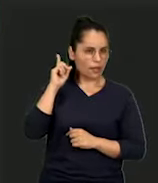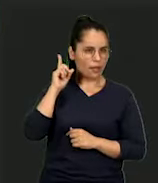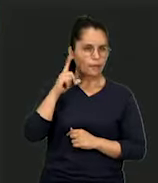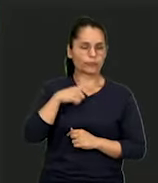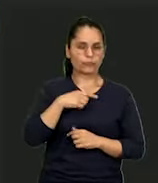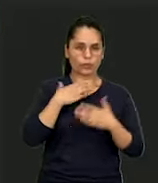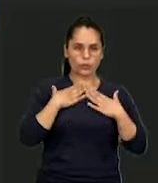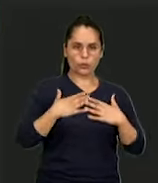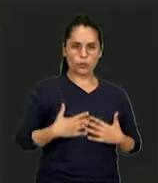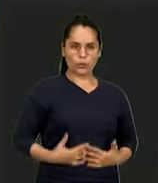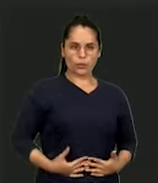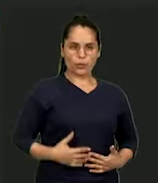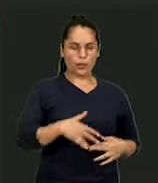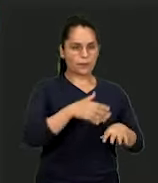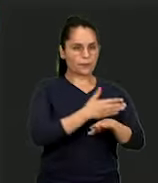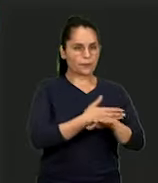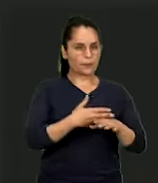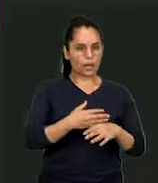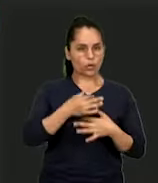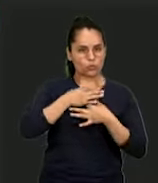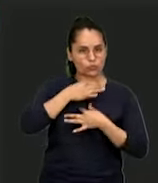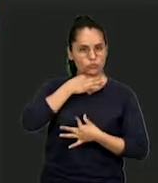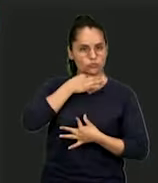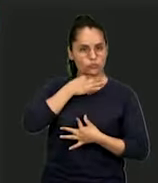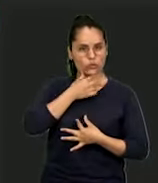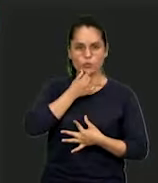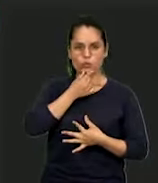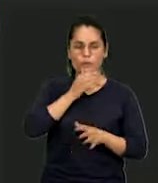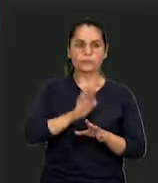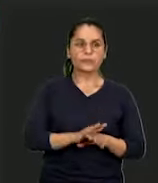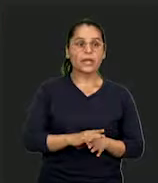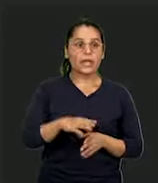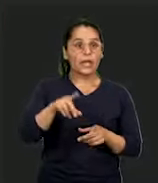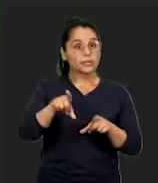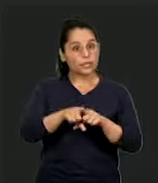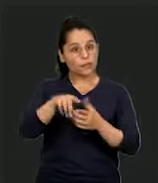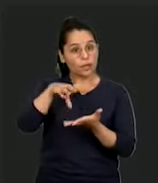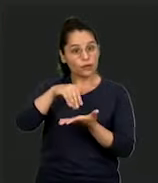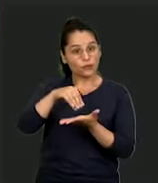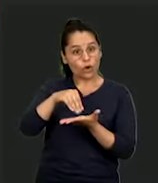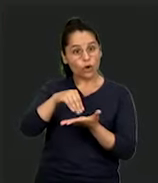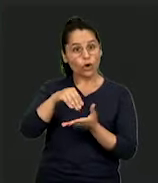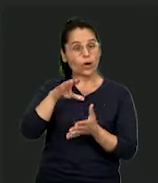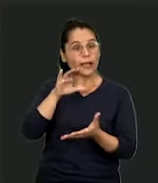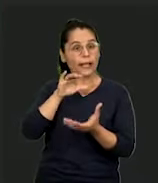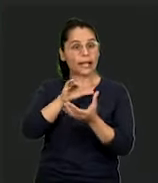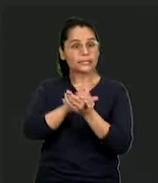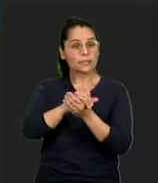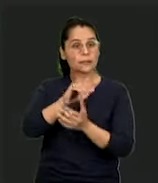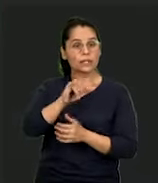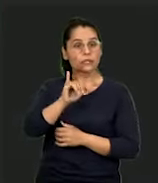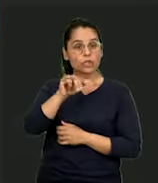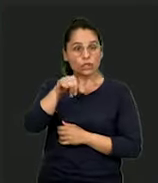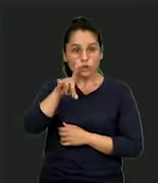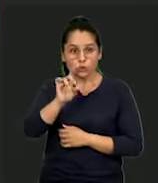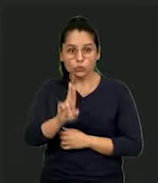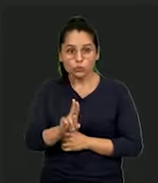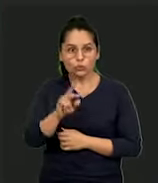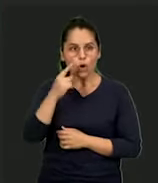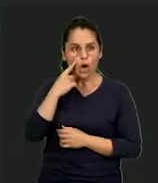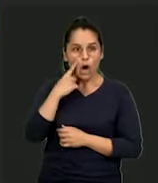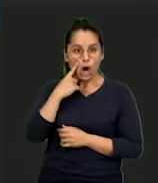de terno, e temos aqui uma foto também de um casamento hindu. Observem que a moça ela está